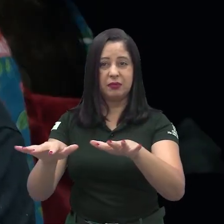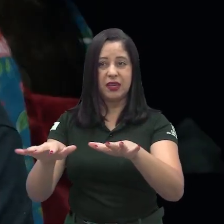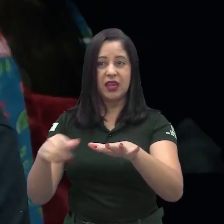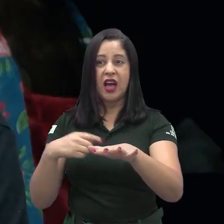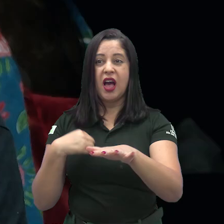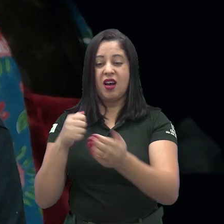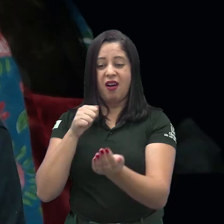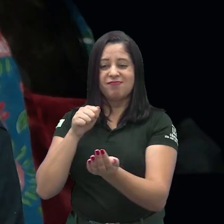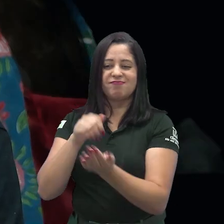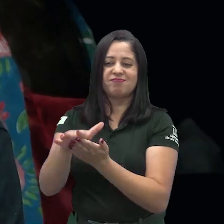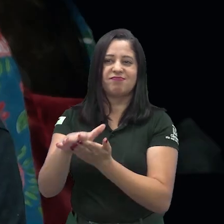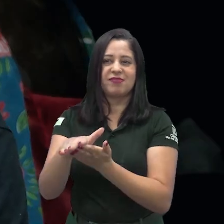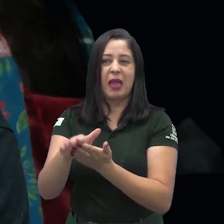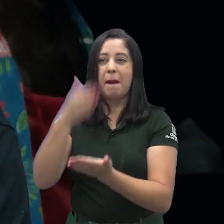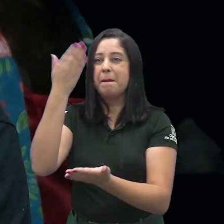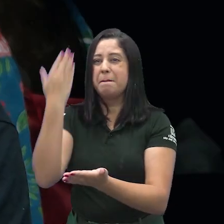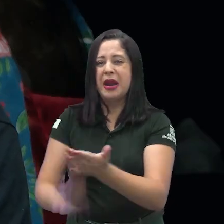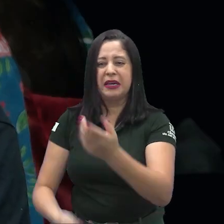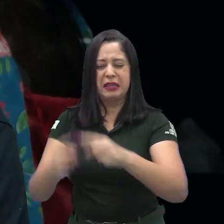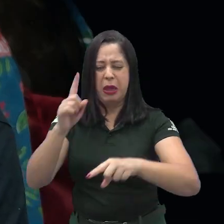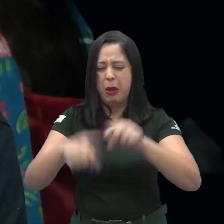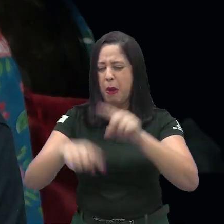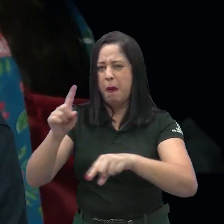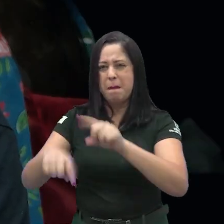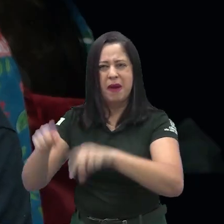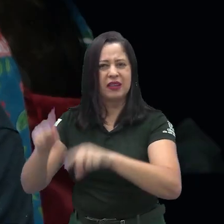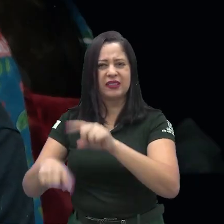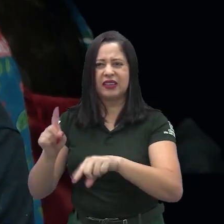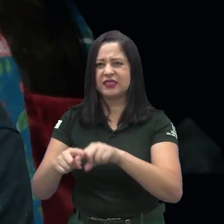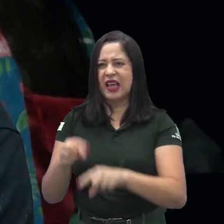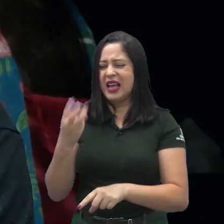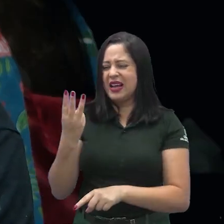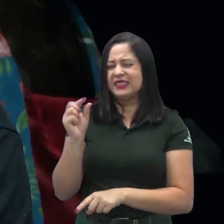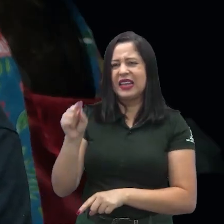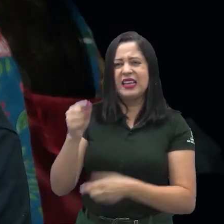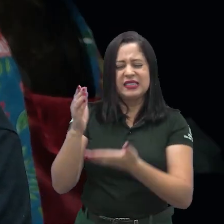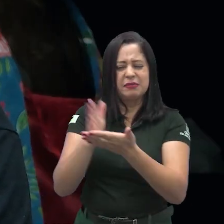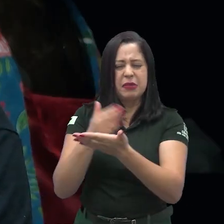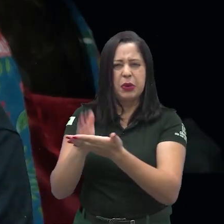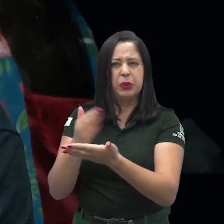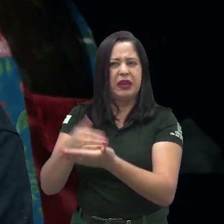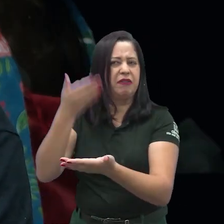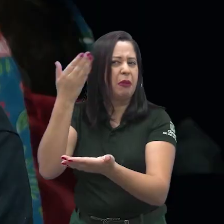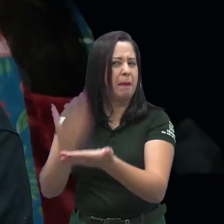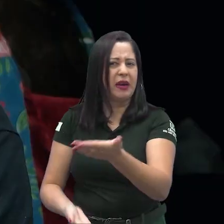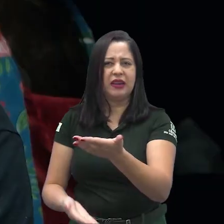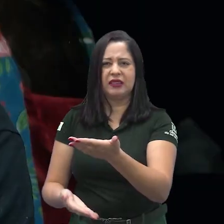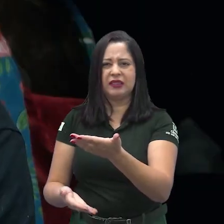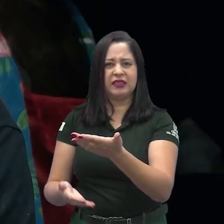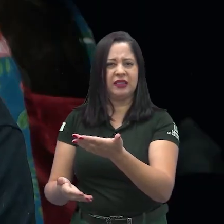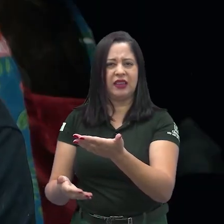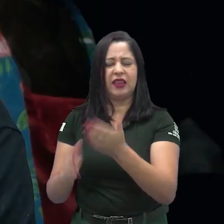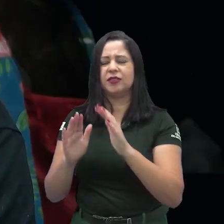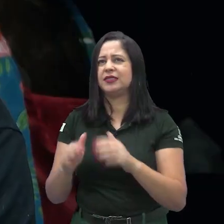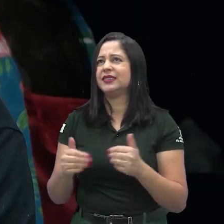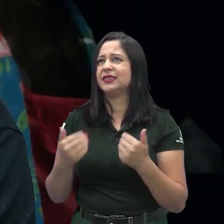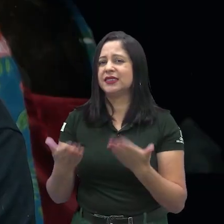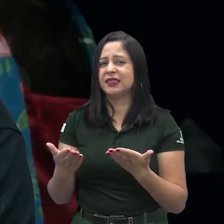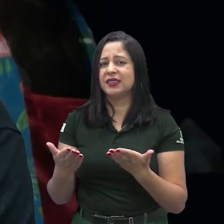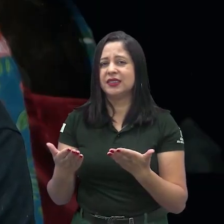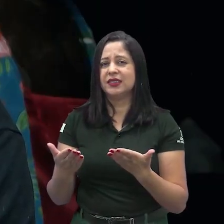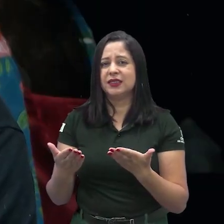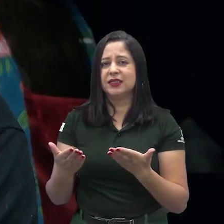perdemos 20 bonecões, mais de 3.000 livros, cenários de teatro,